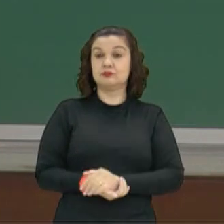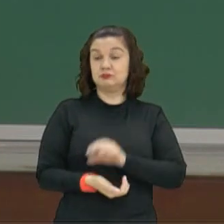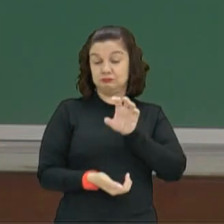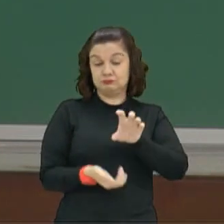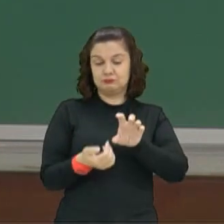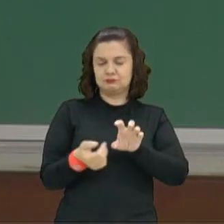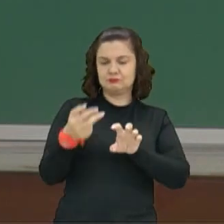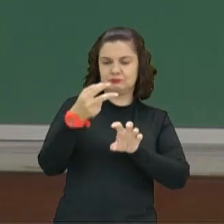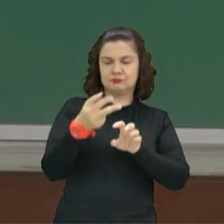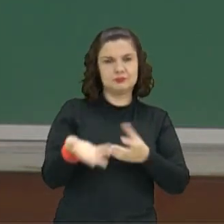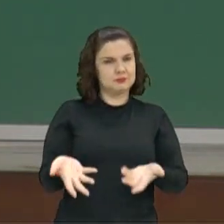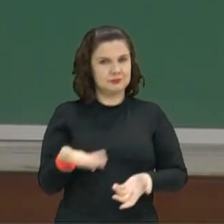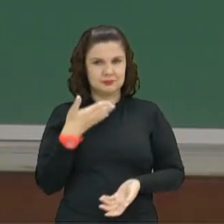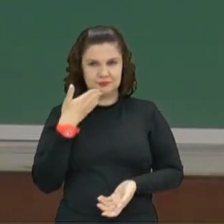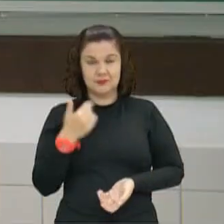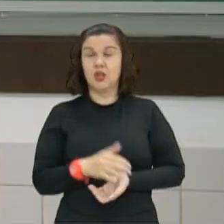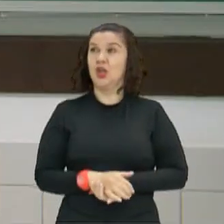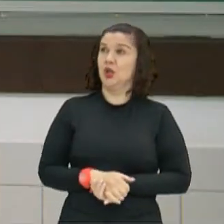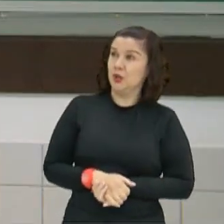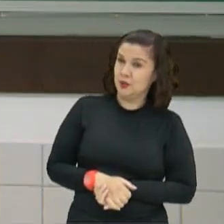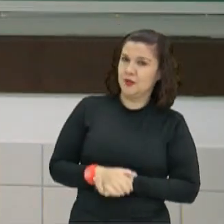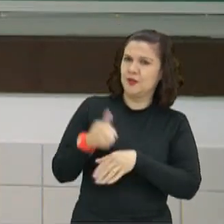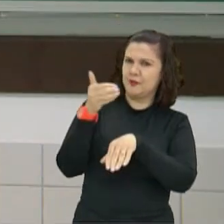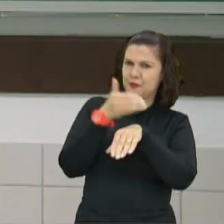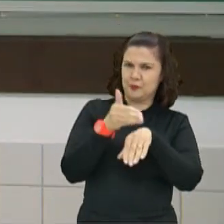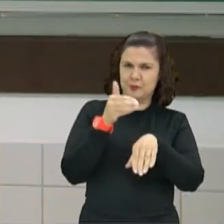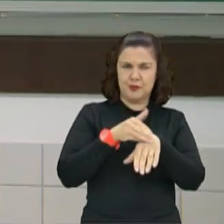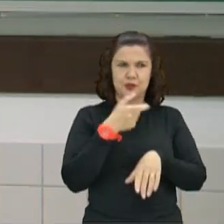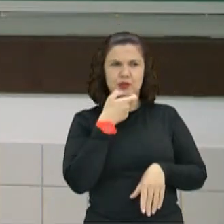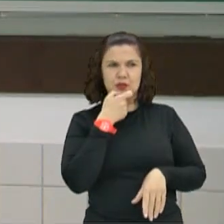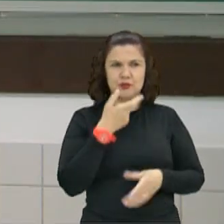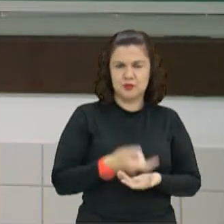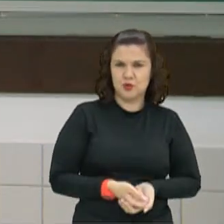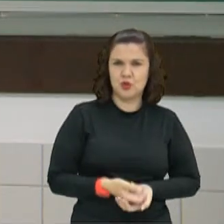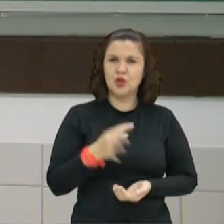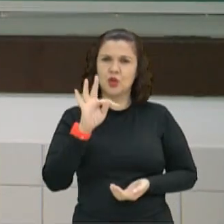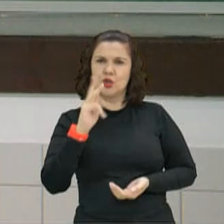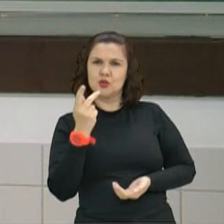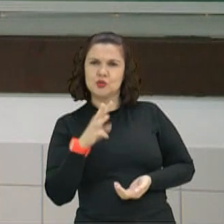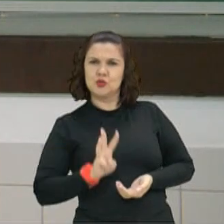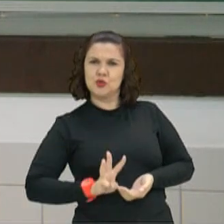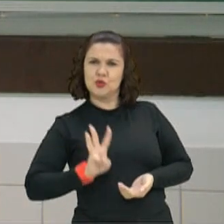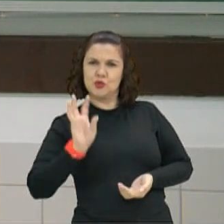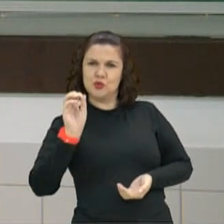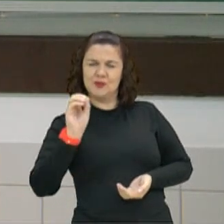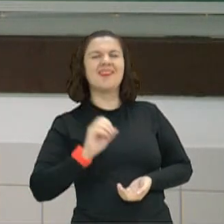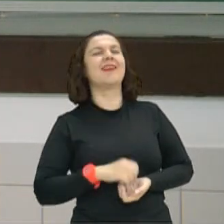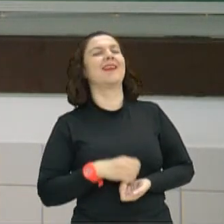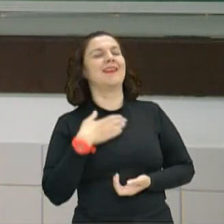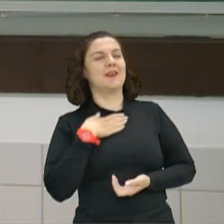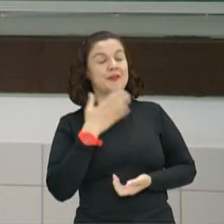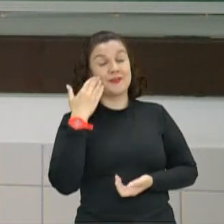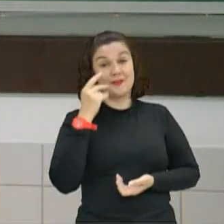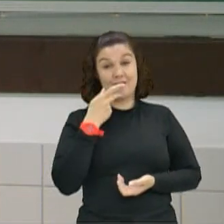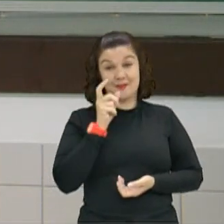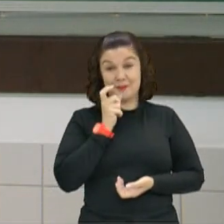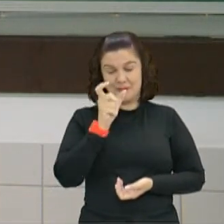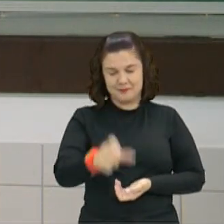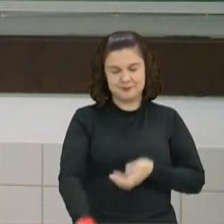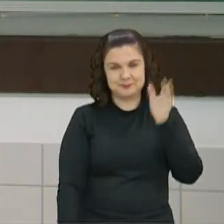2. Vou praticar meu inglês aqui. Número 2. Gostou, né? Eu só sei falar isso